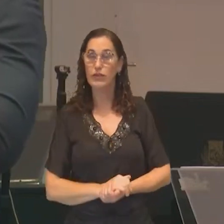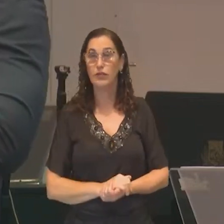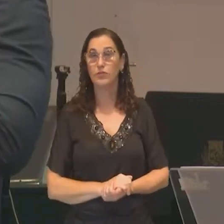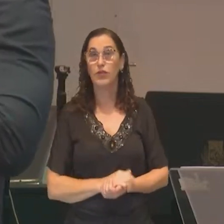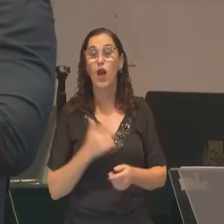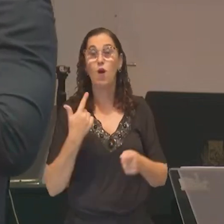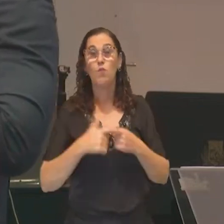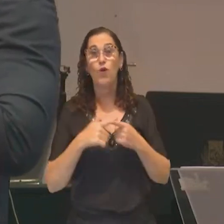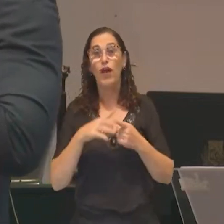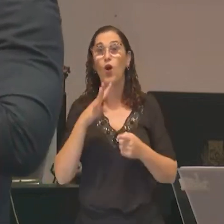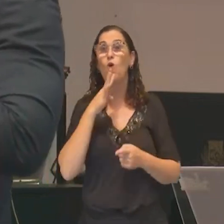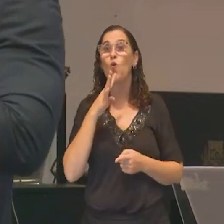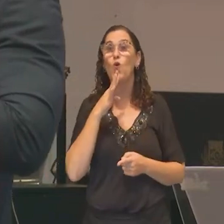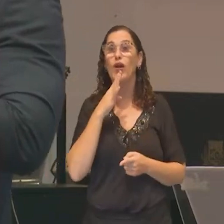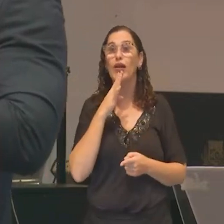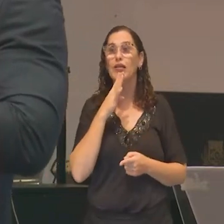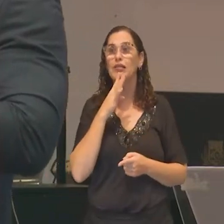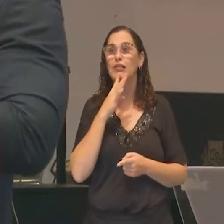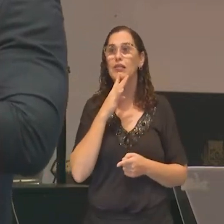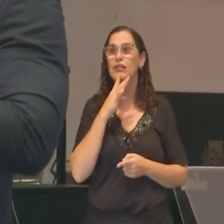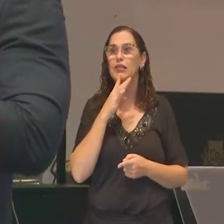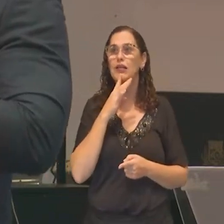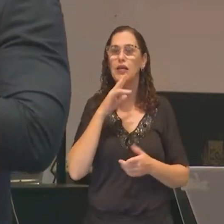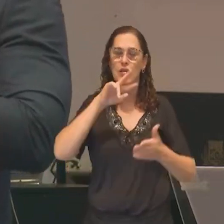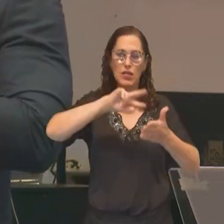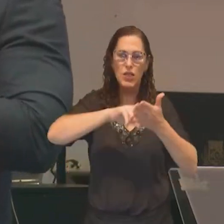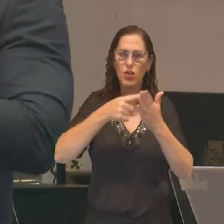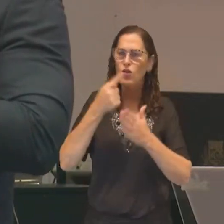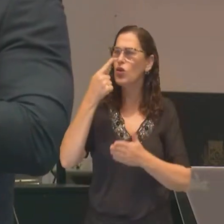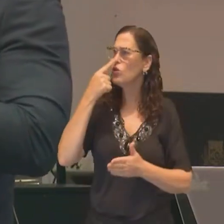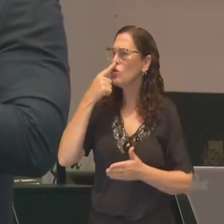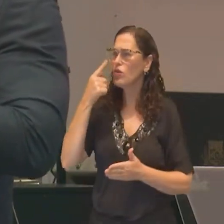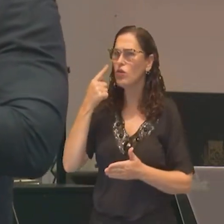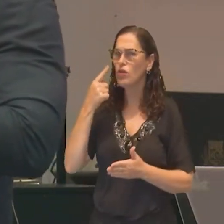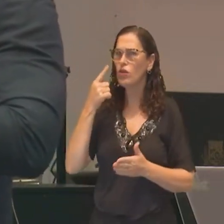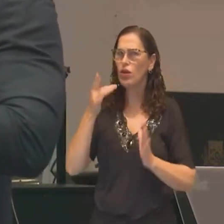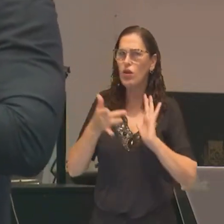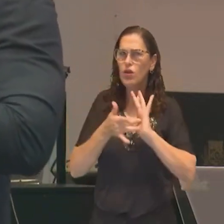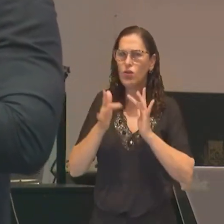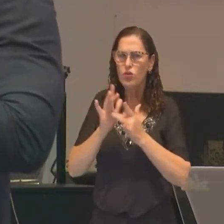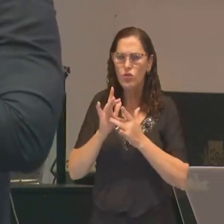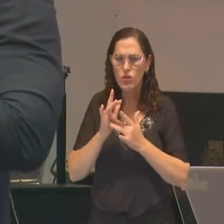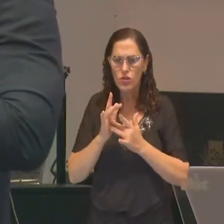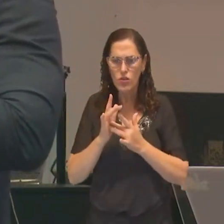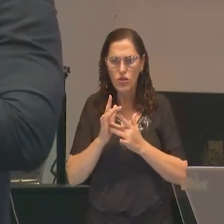Porque conhecer traz a ideia de intimidade. Eu não tenho intimidade com você.